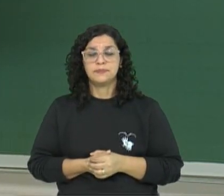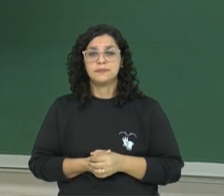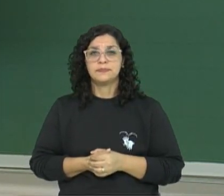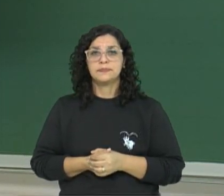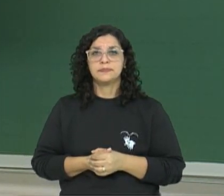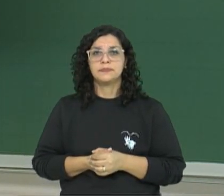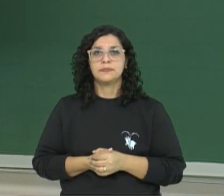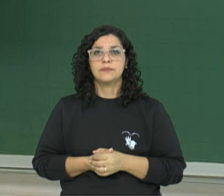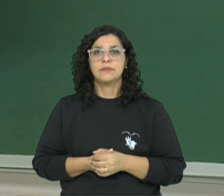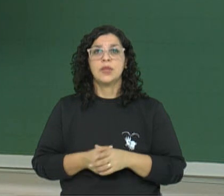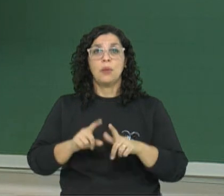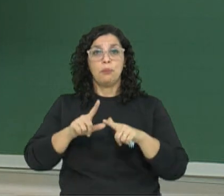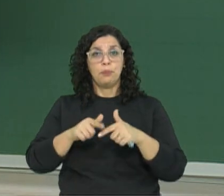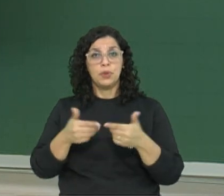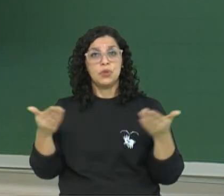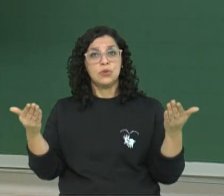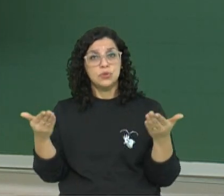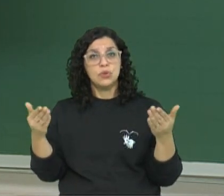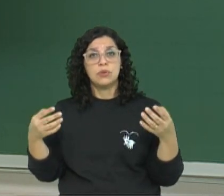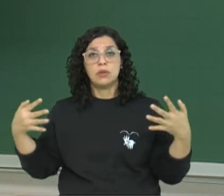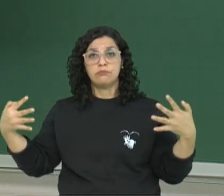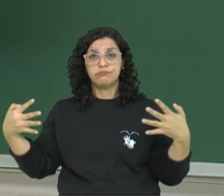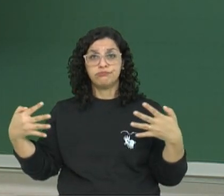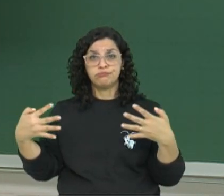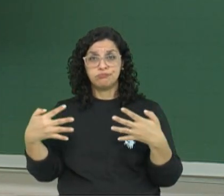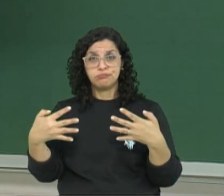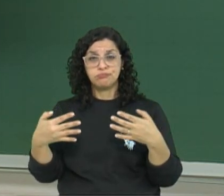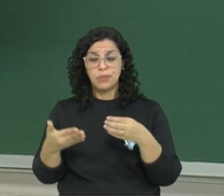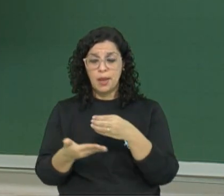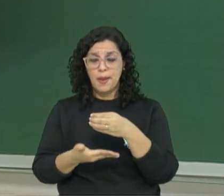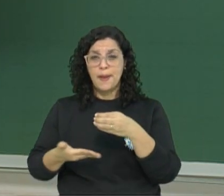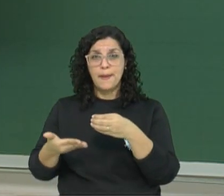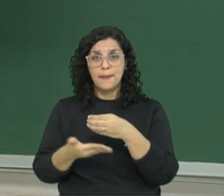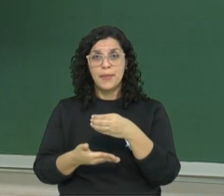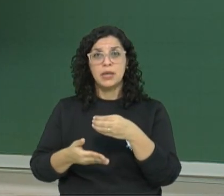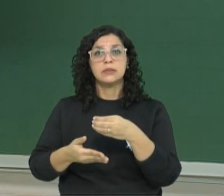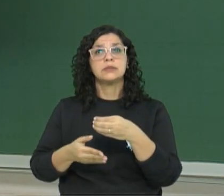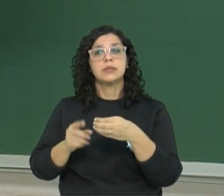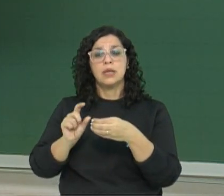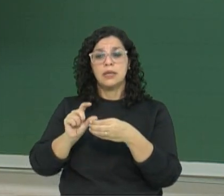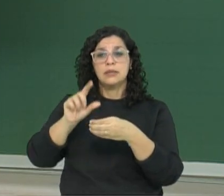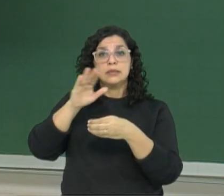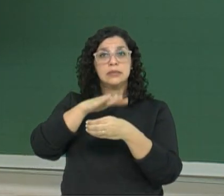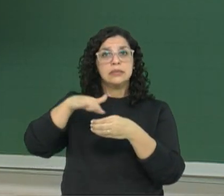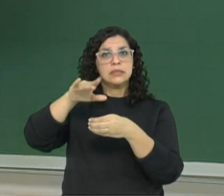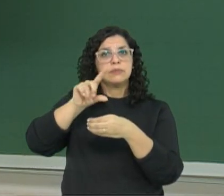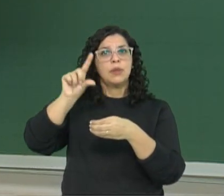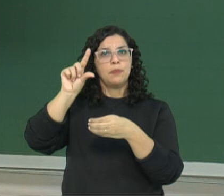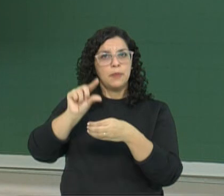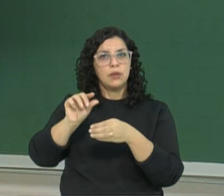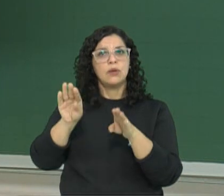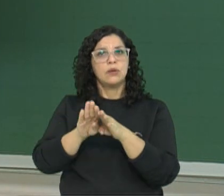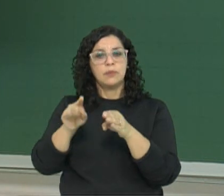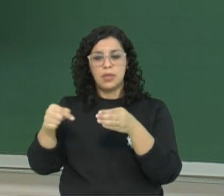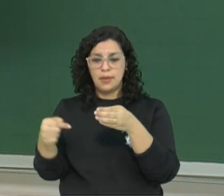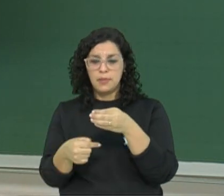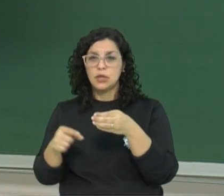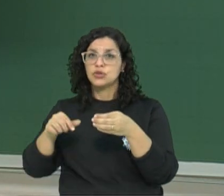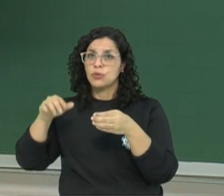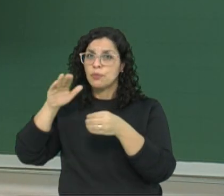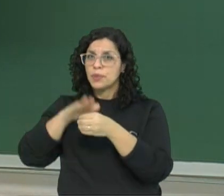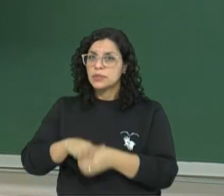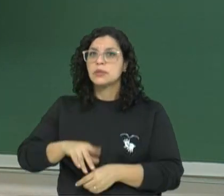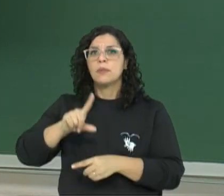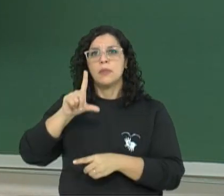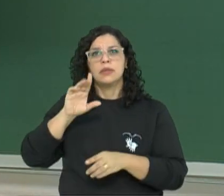inferior da lata, certo? Ou seja, na lateral, na parte superior a pressão é menor, na lateral, na parte inferior, ela acaba sendo